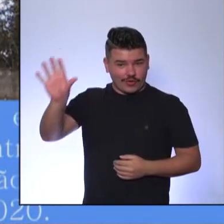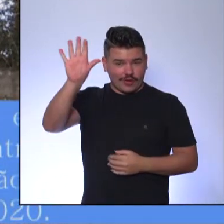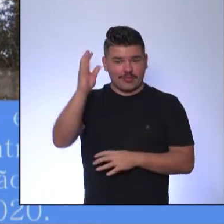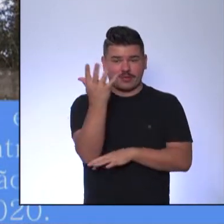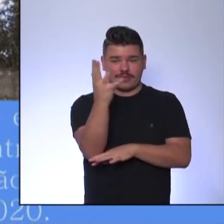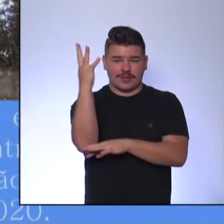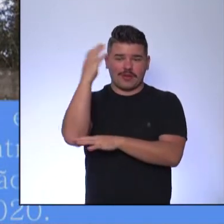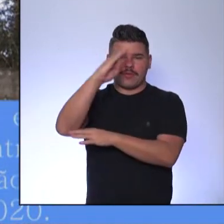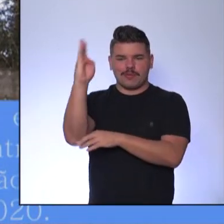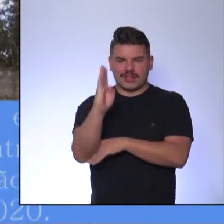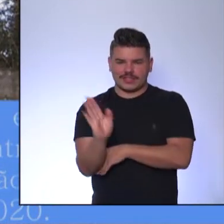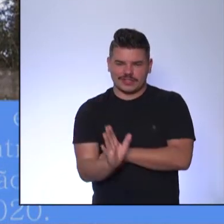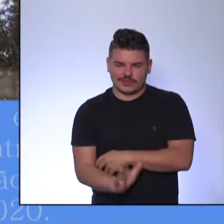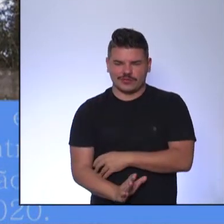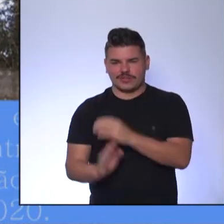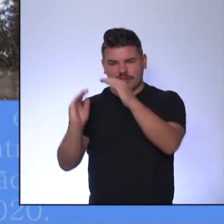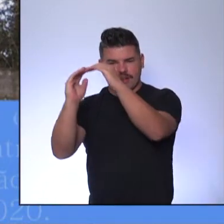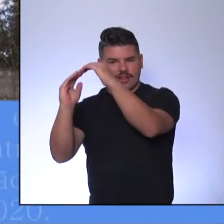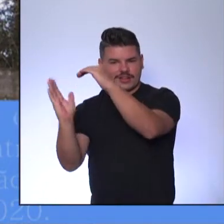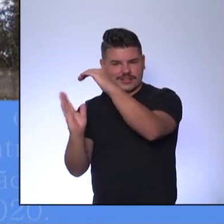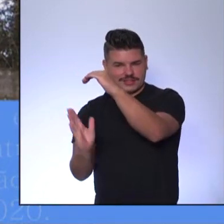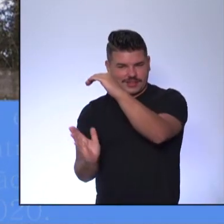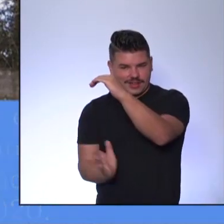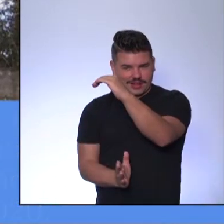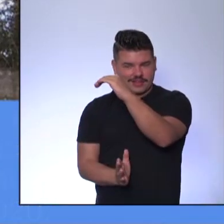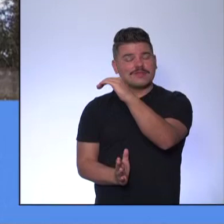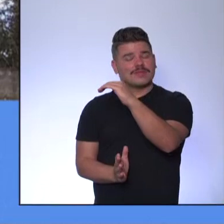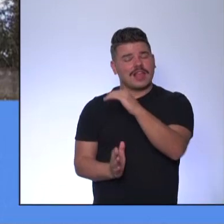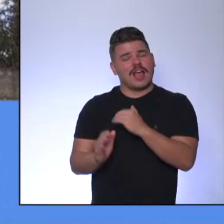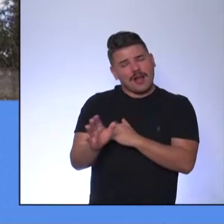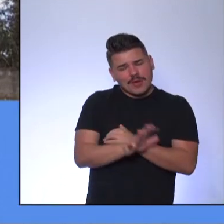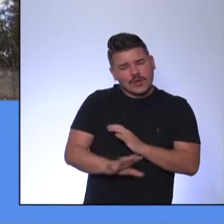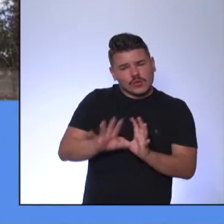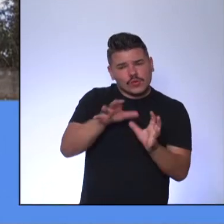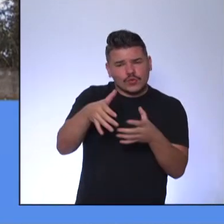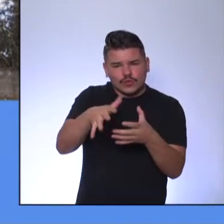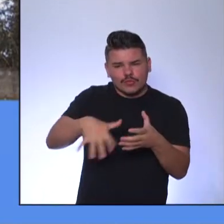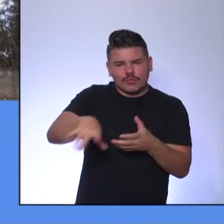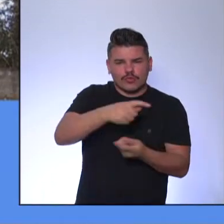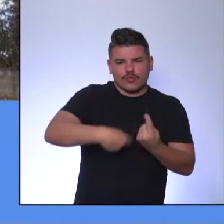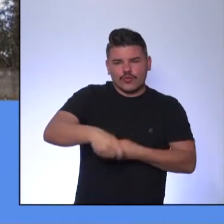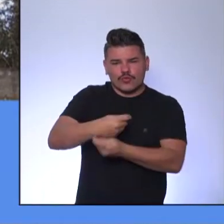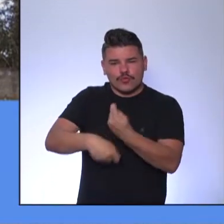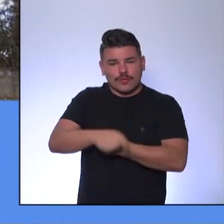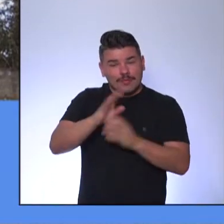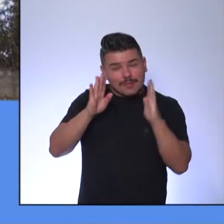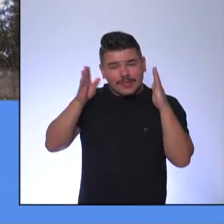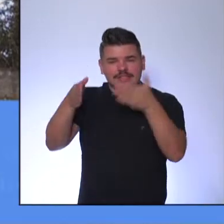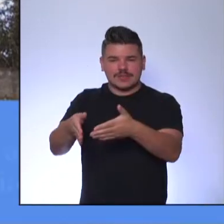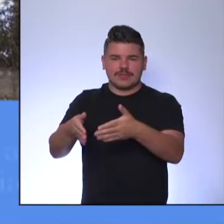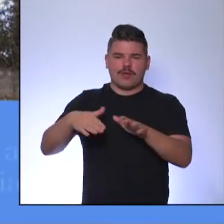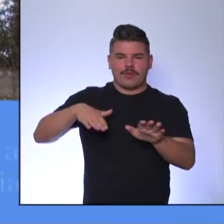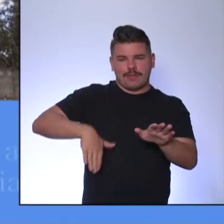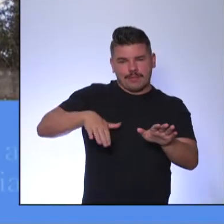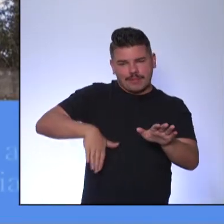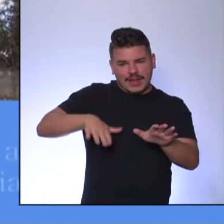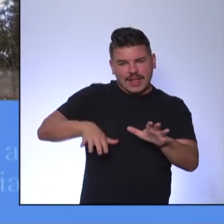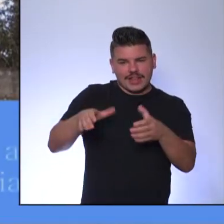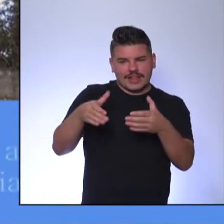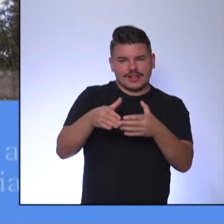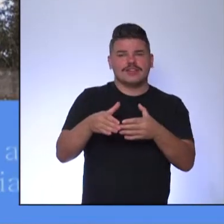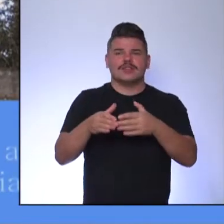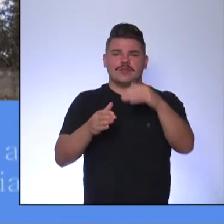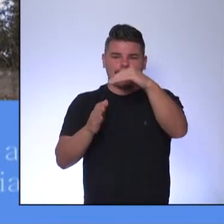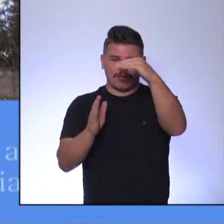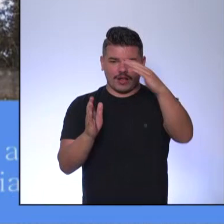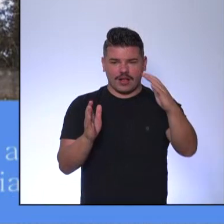porção norte desse território, a maioria dos ciclos econômicos desse período ficou concentrada no litoral. Isso é muito importante